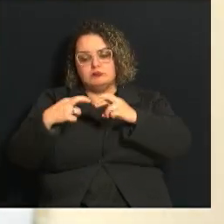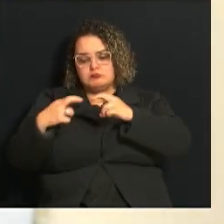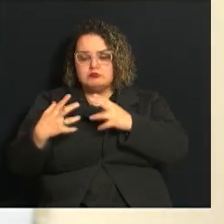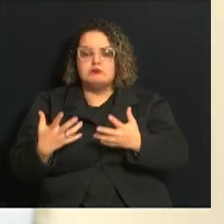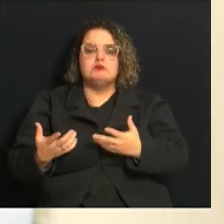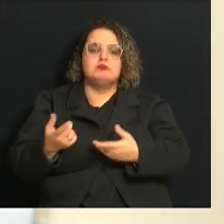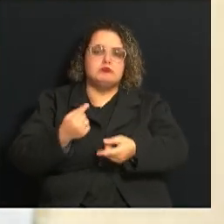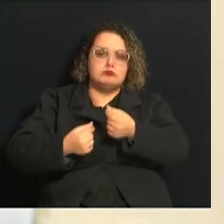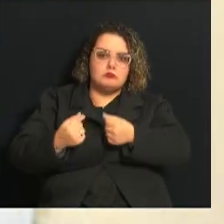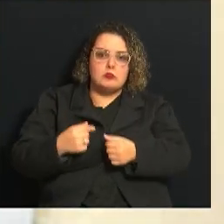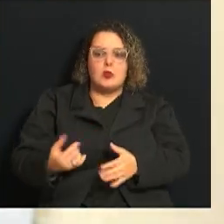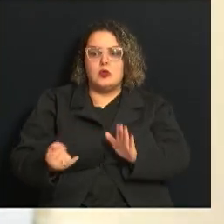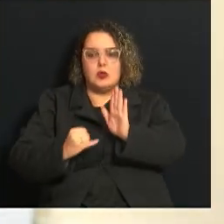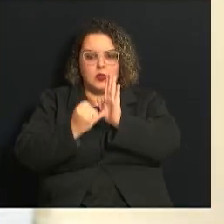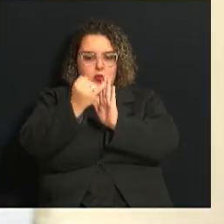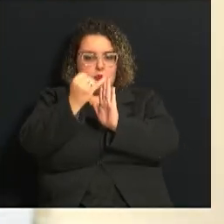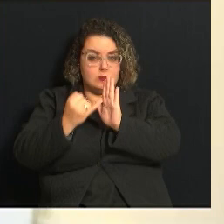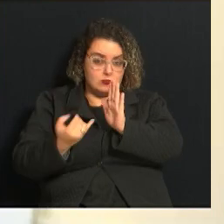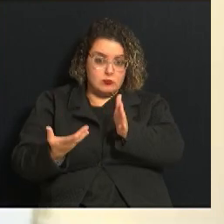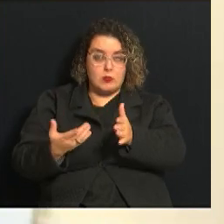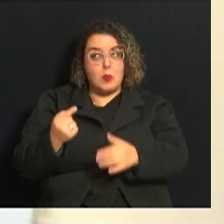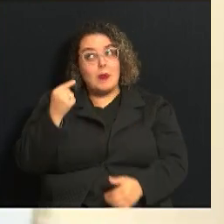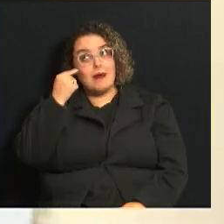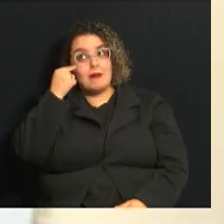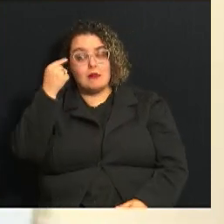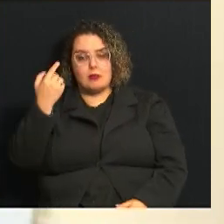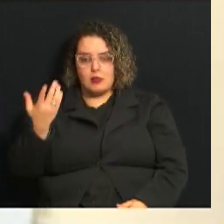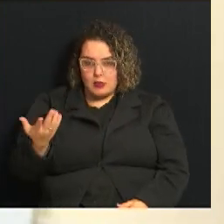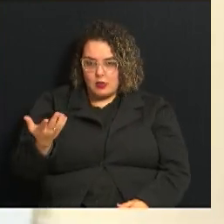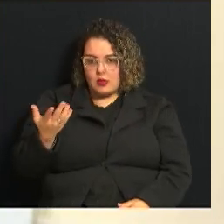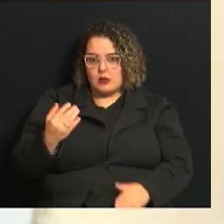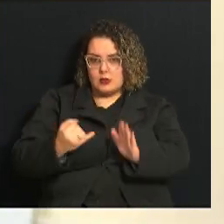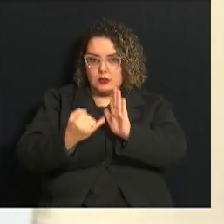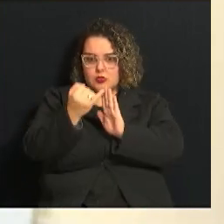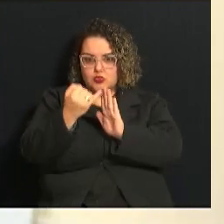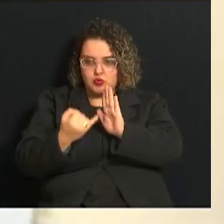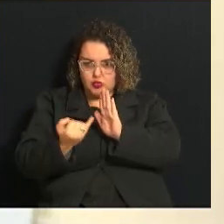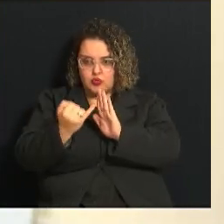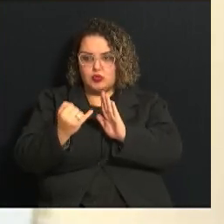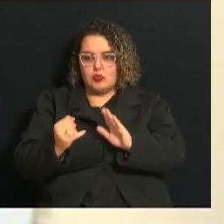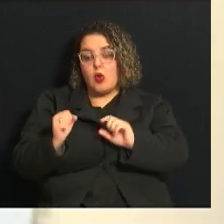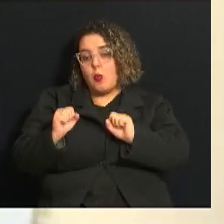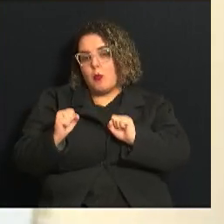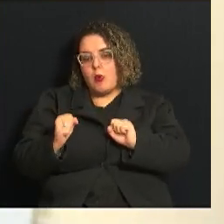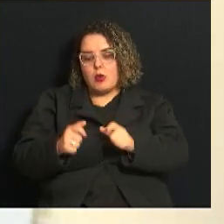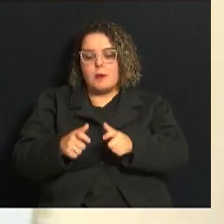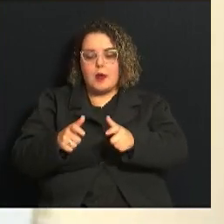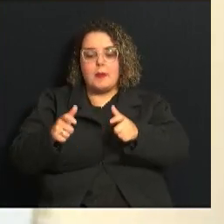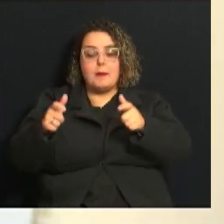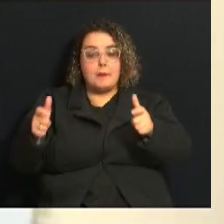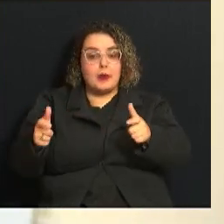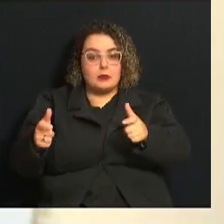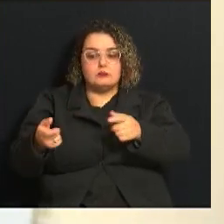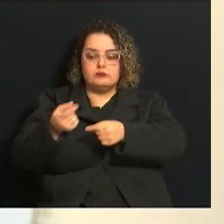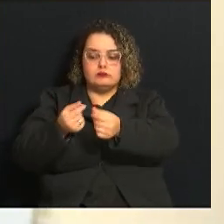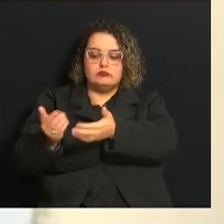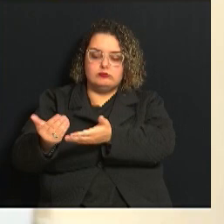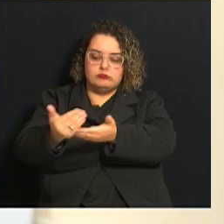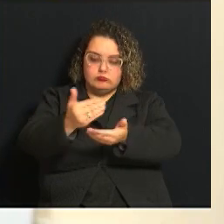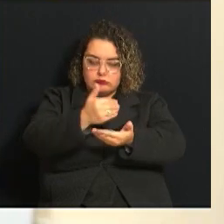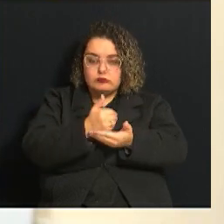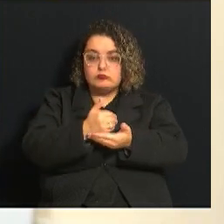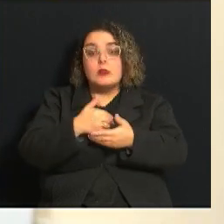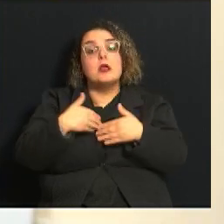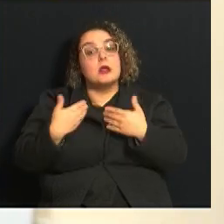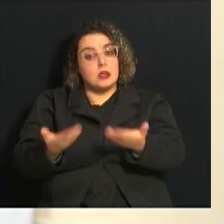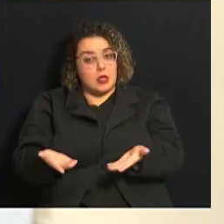expectativa de inflação é até uma Projeção de inflação que deve orientar o crescimento das receitas e a